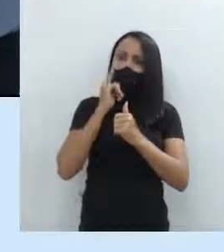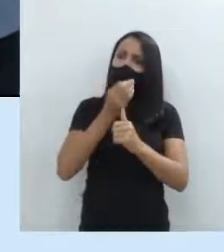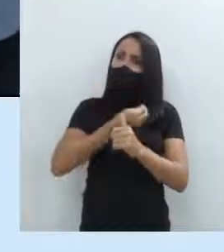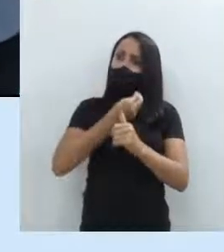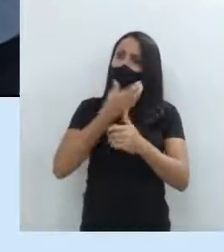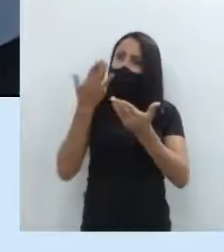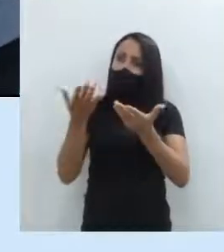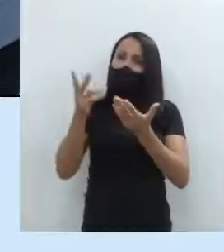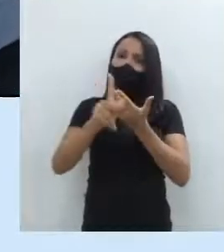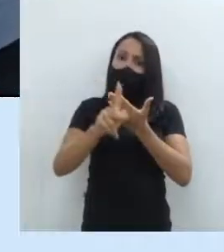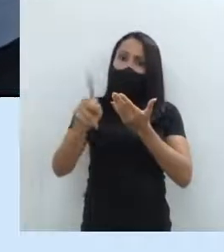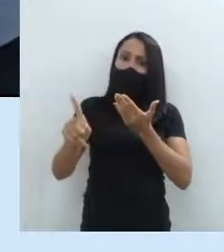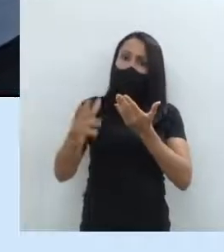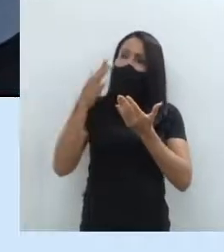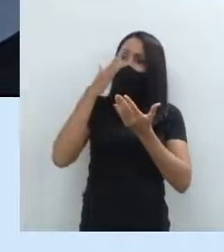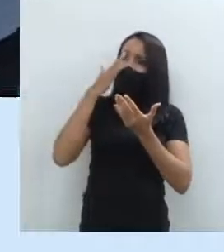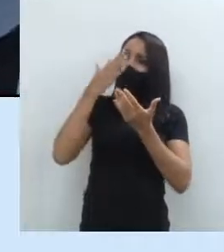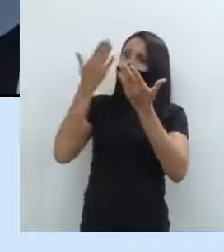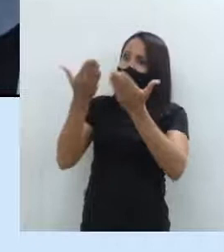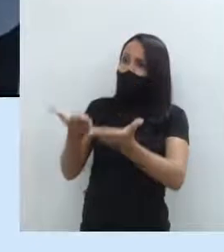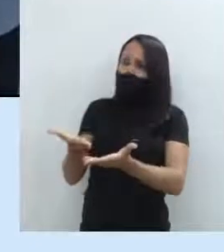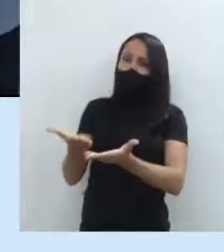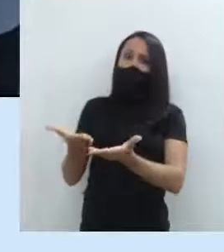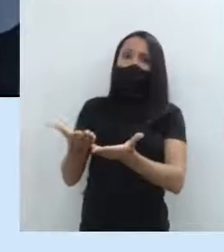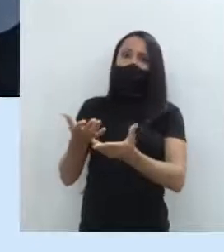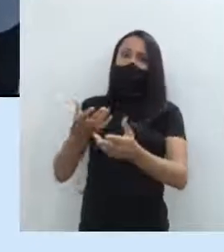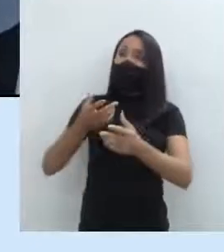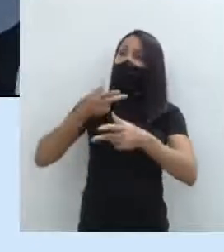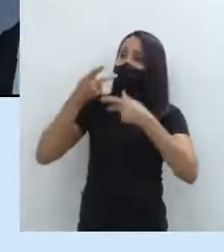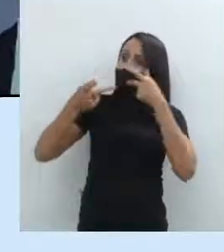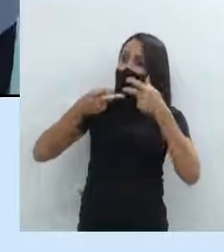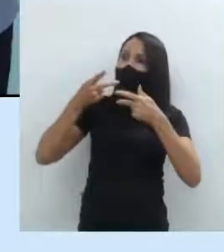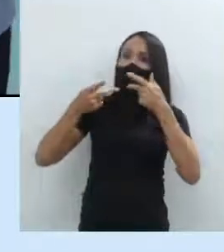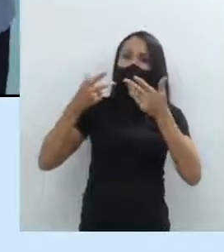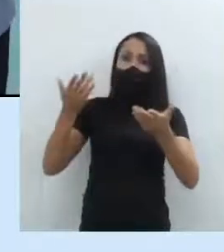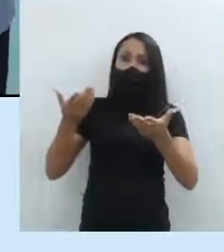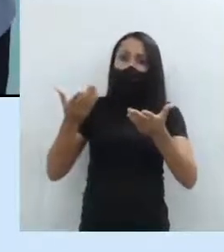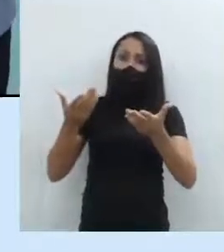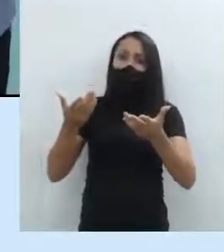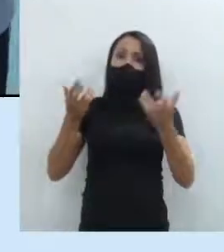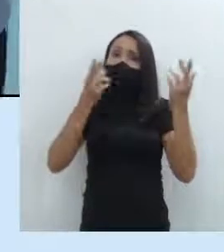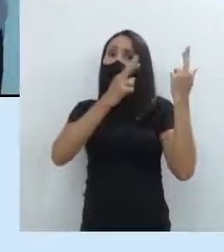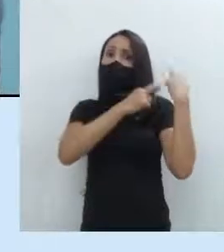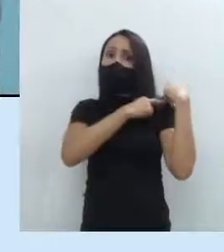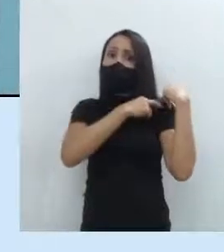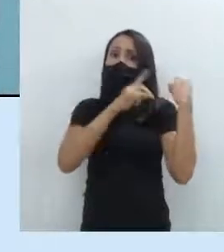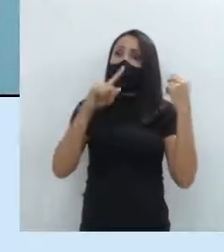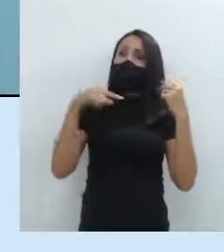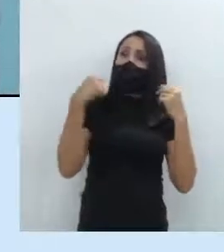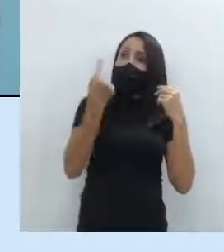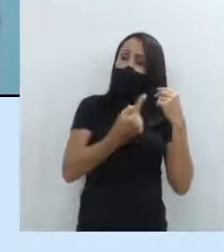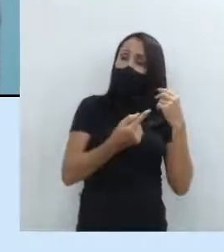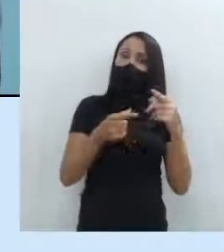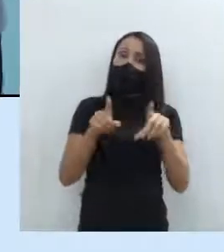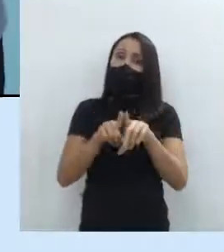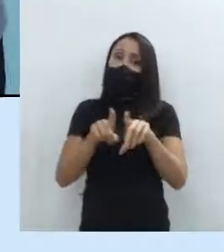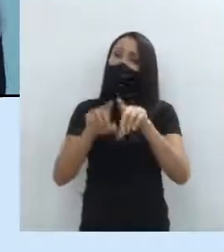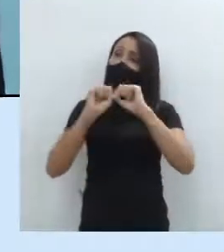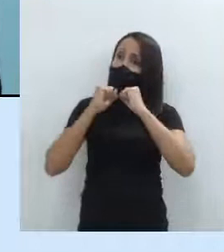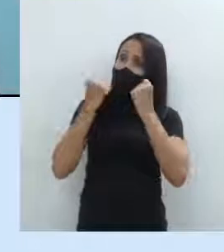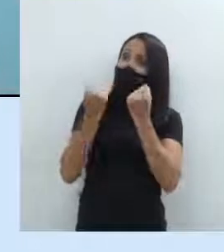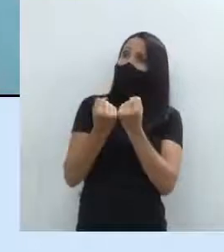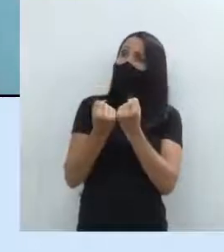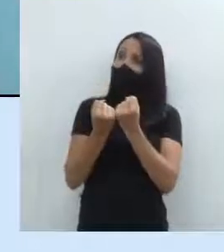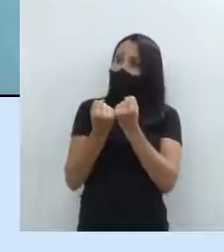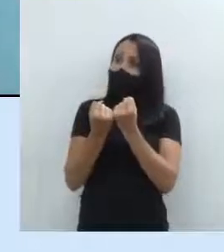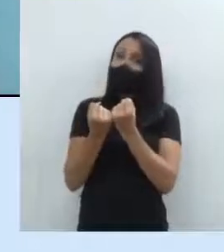professor naquilo que ele é, naquilo que ele fala. Viram aí a responsabilidade que nós temos perante a sociedade que